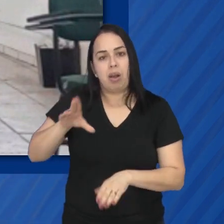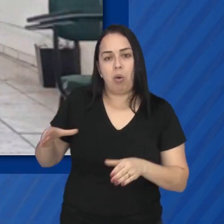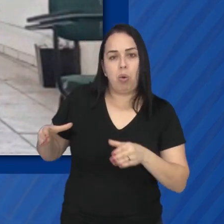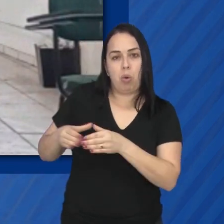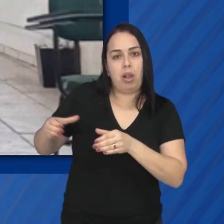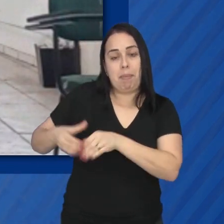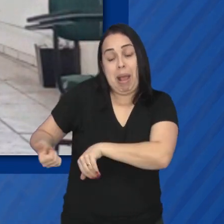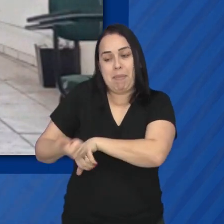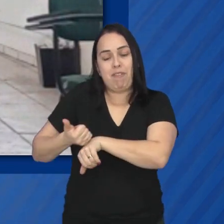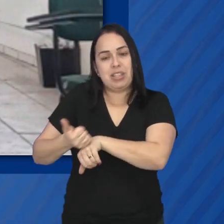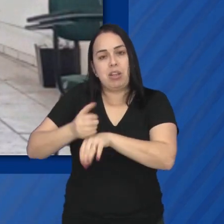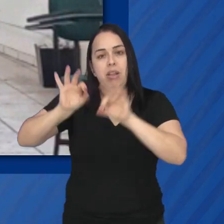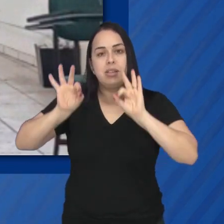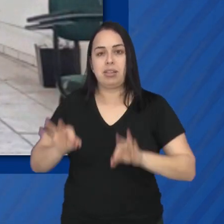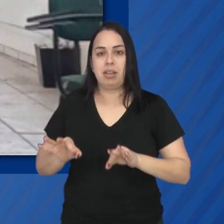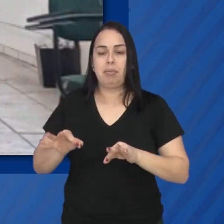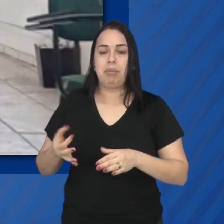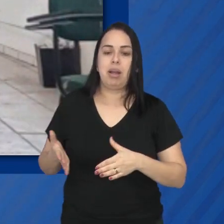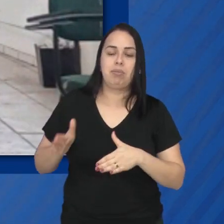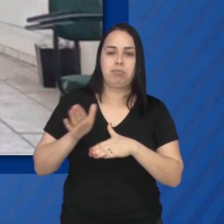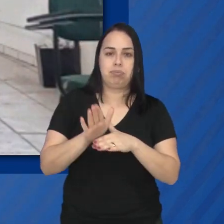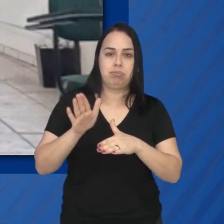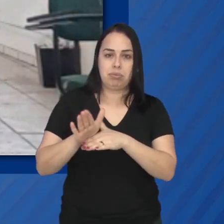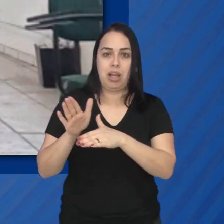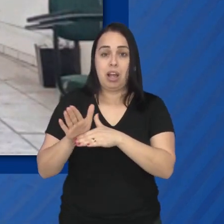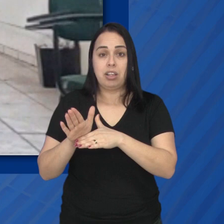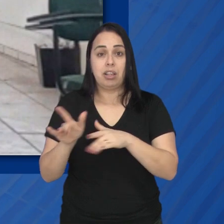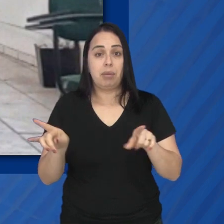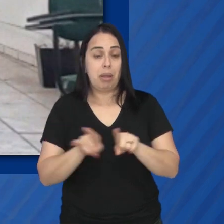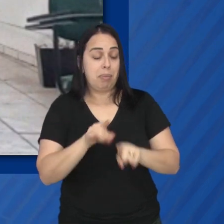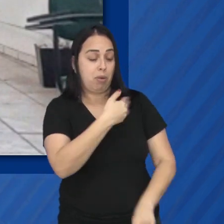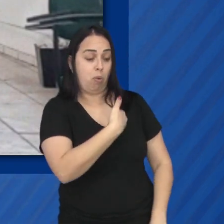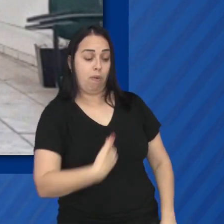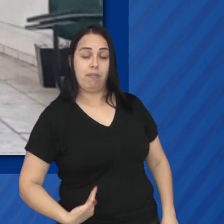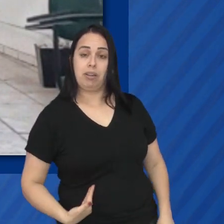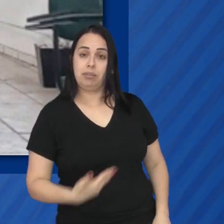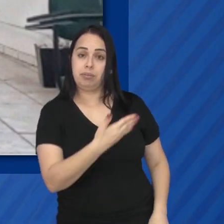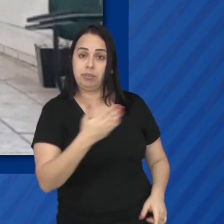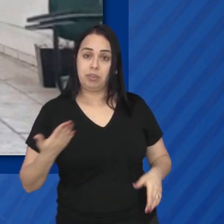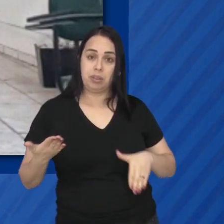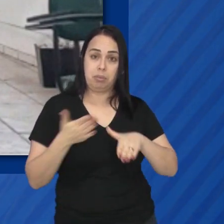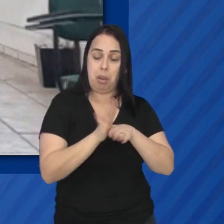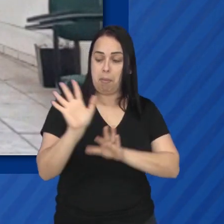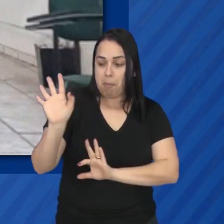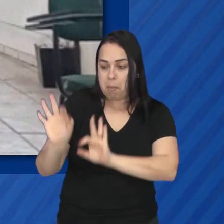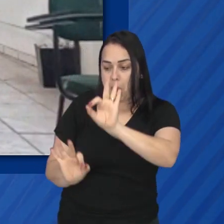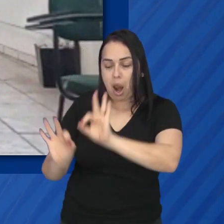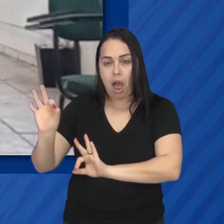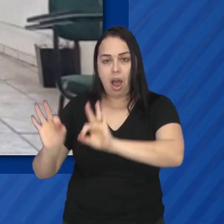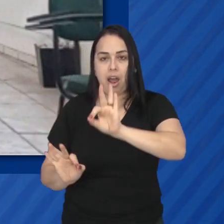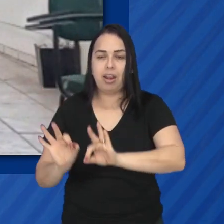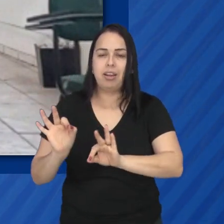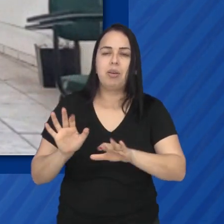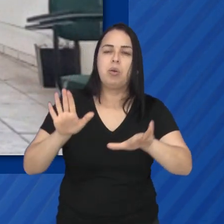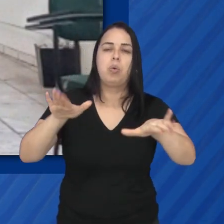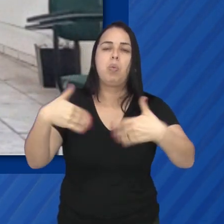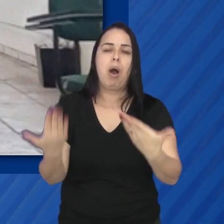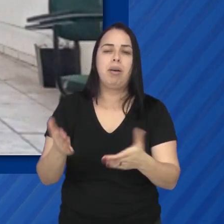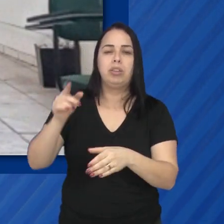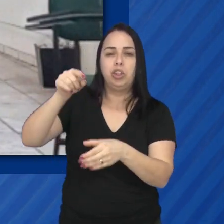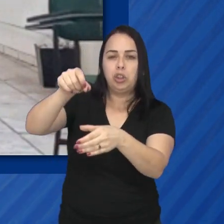competentes na área, para que possa auxiliar o poder público na elaboração do seu